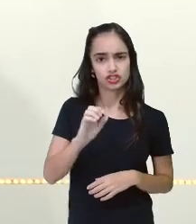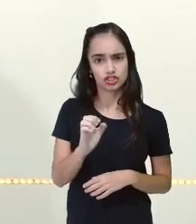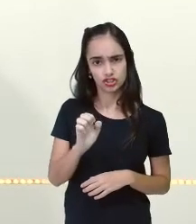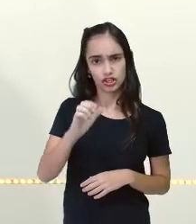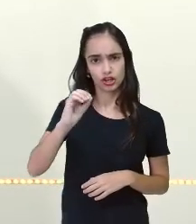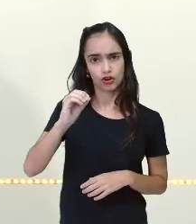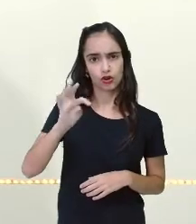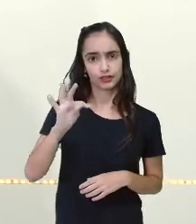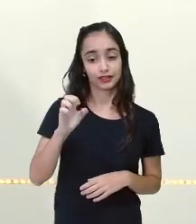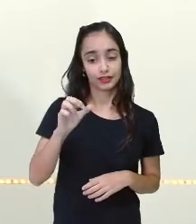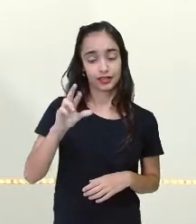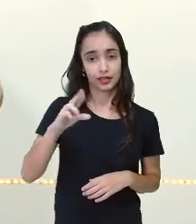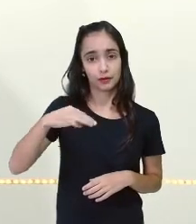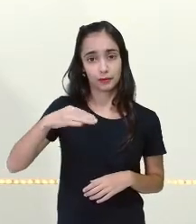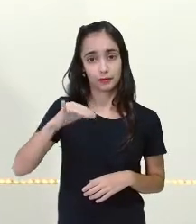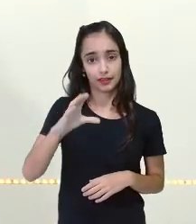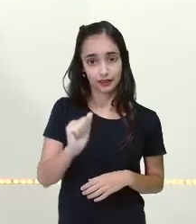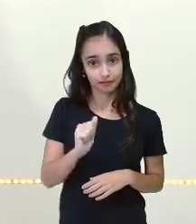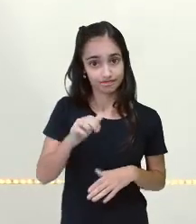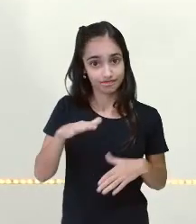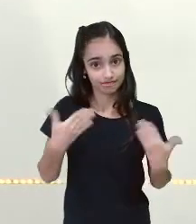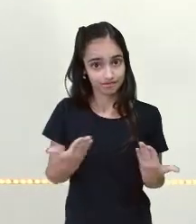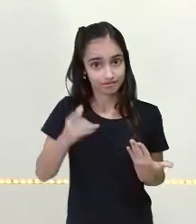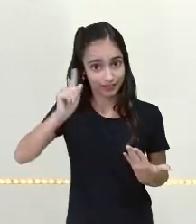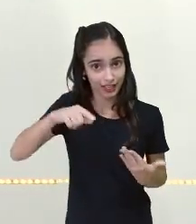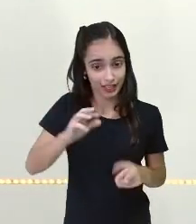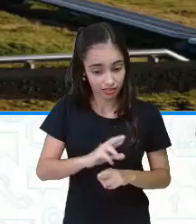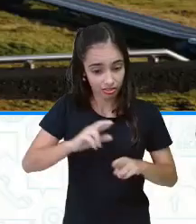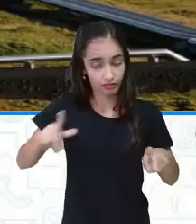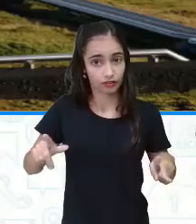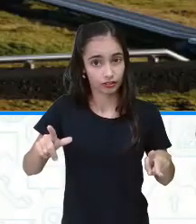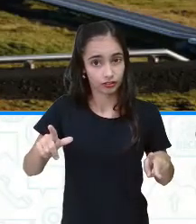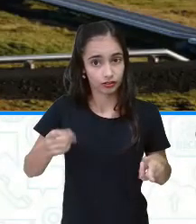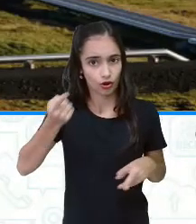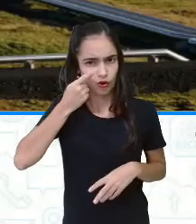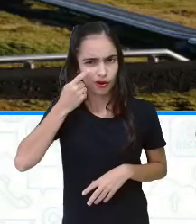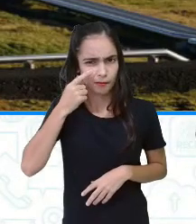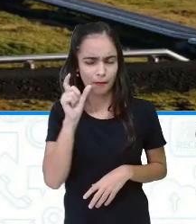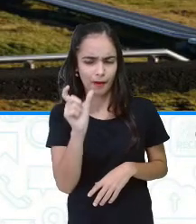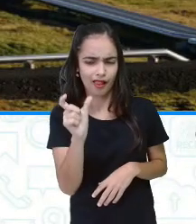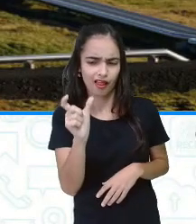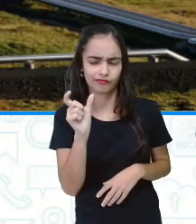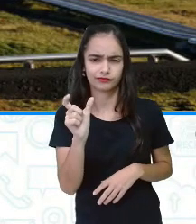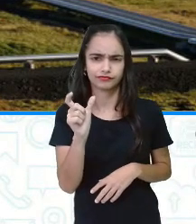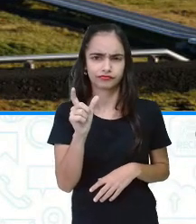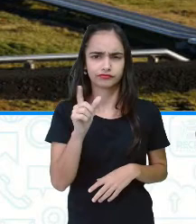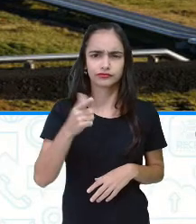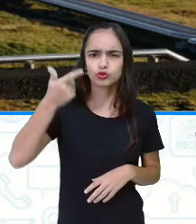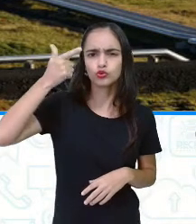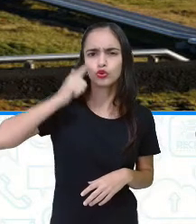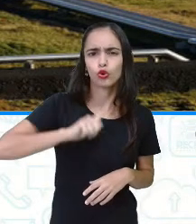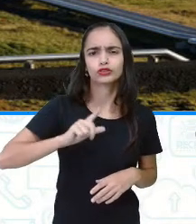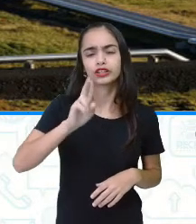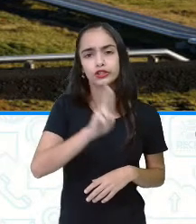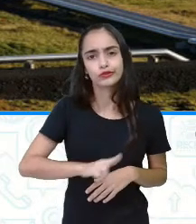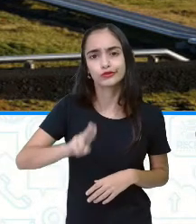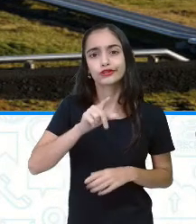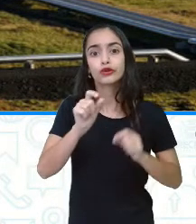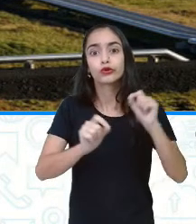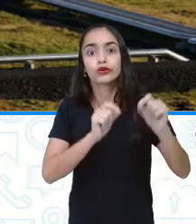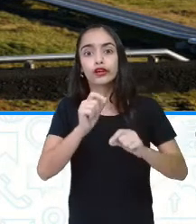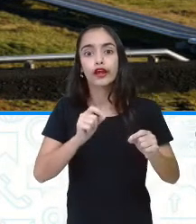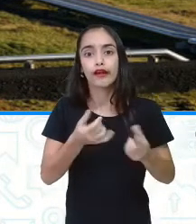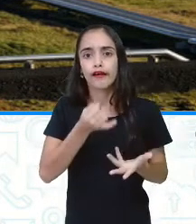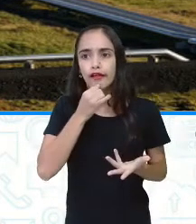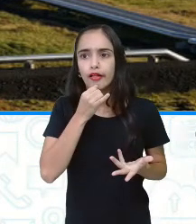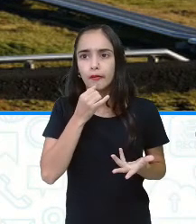energia diferente. Por quê? Porque geotérmica é uma energia que se consegue através do calor da terra, o calor mesmo